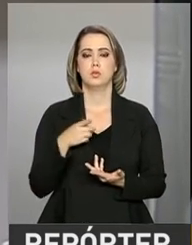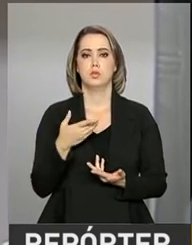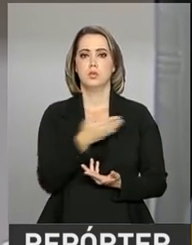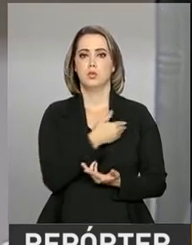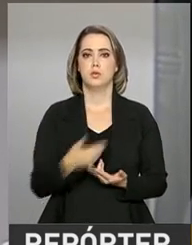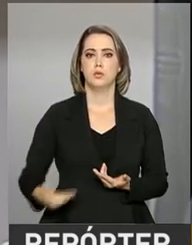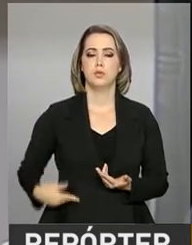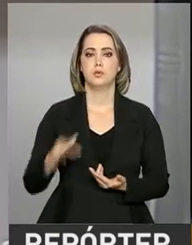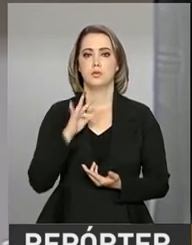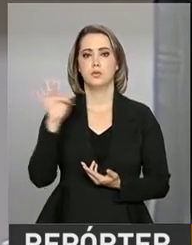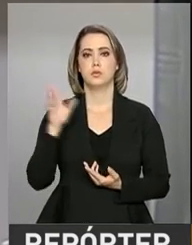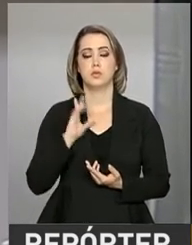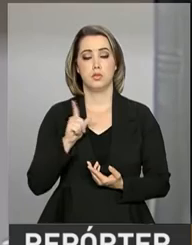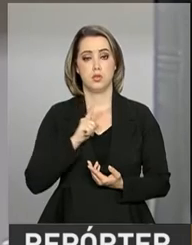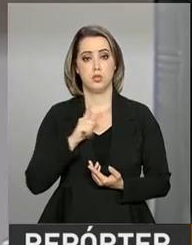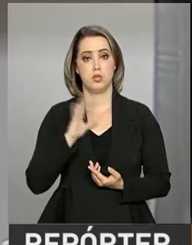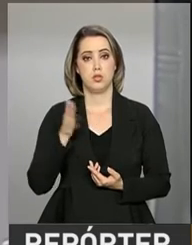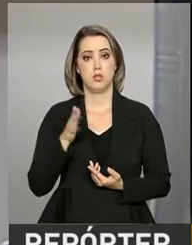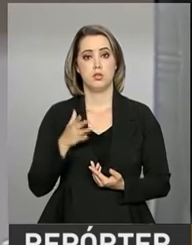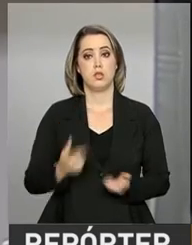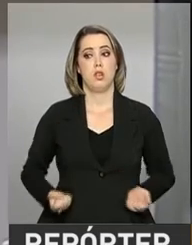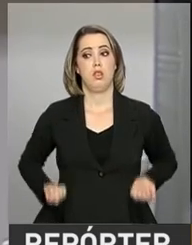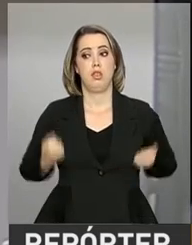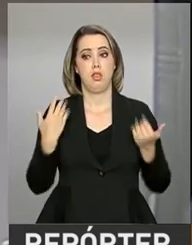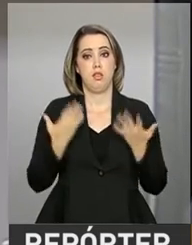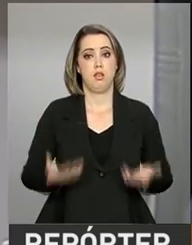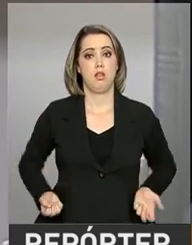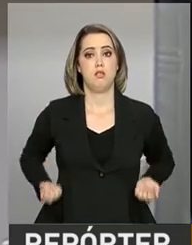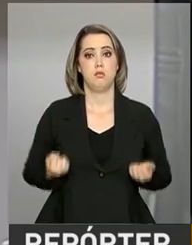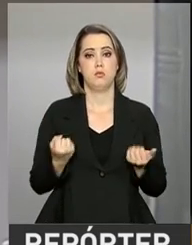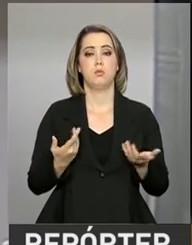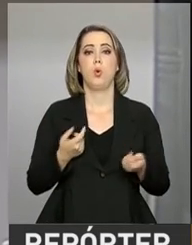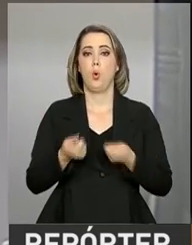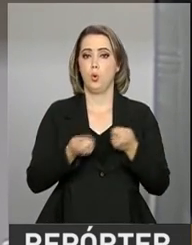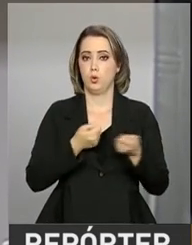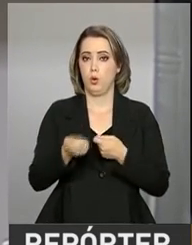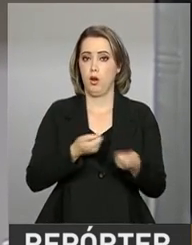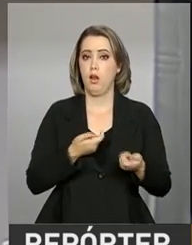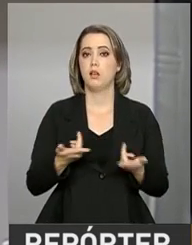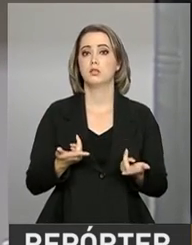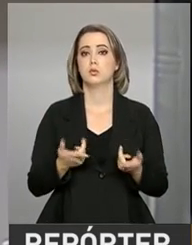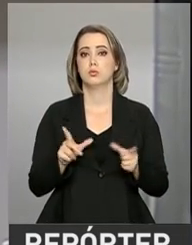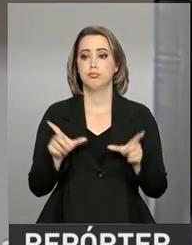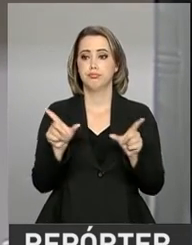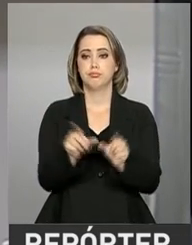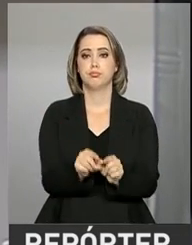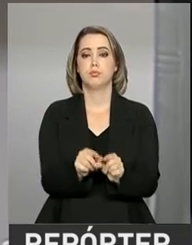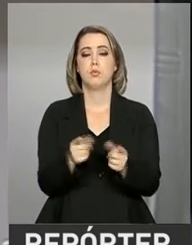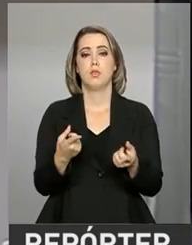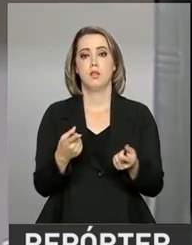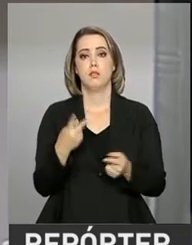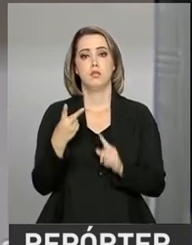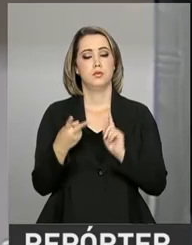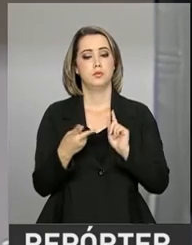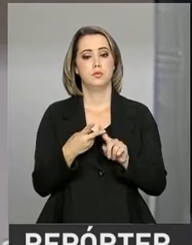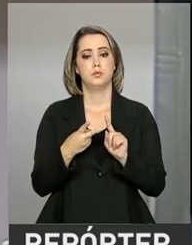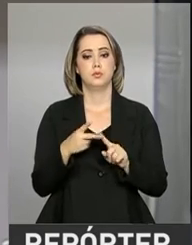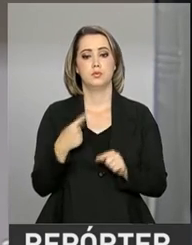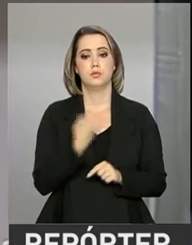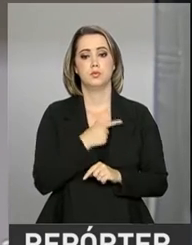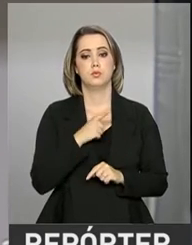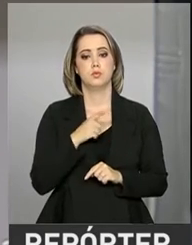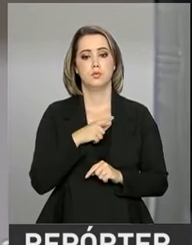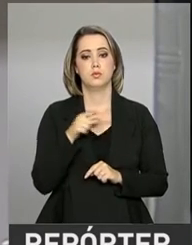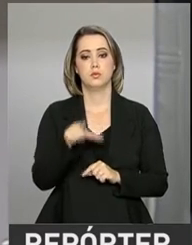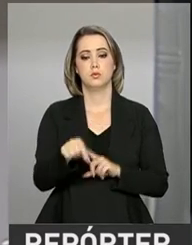atual que já tenho um patamar dos pêlos bastante controlado bastante comprimidos segundo nós estamos